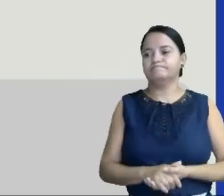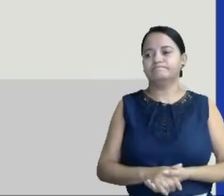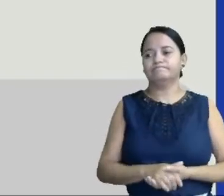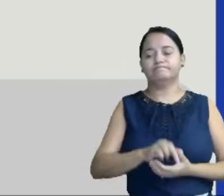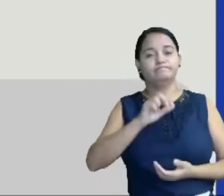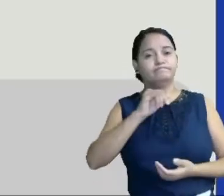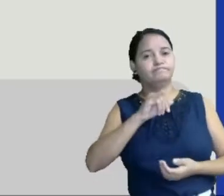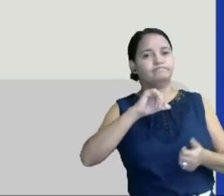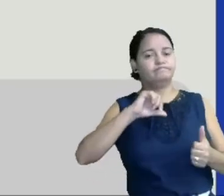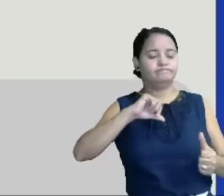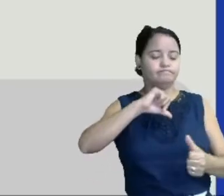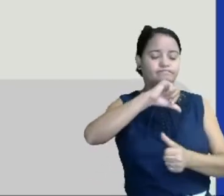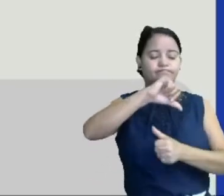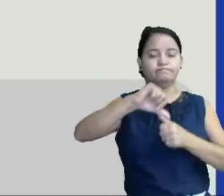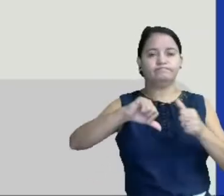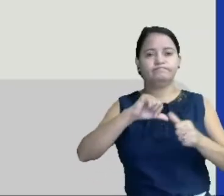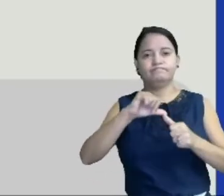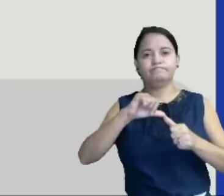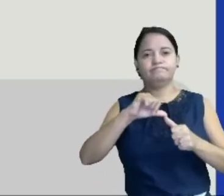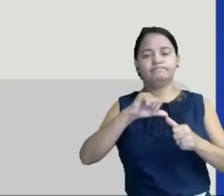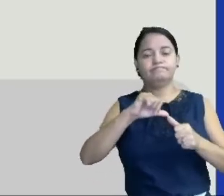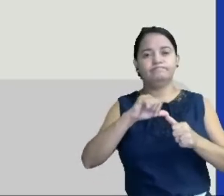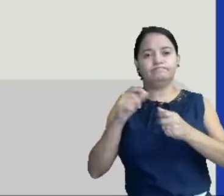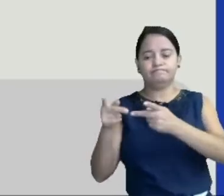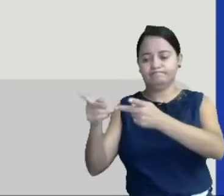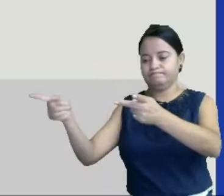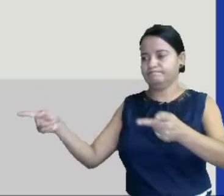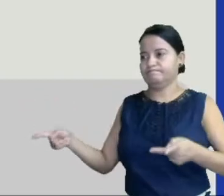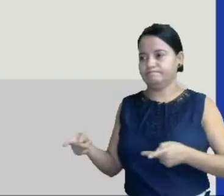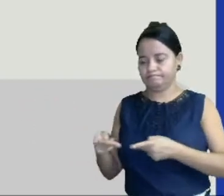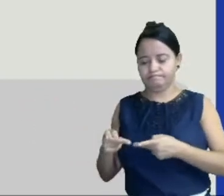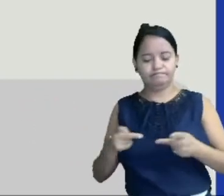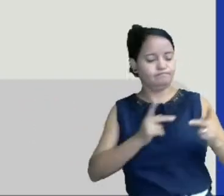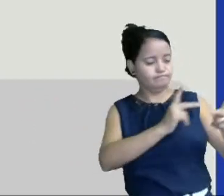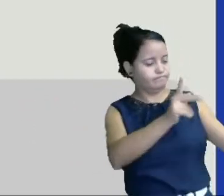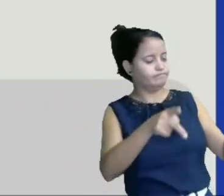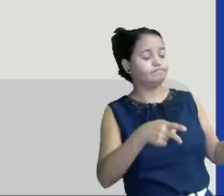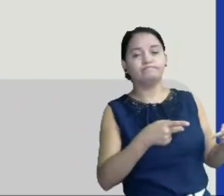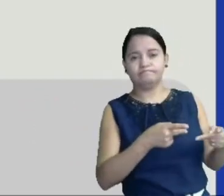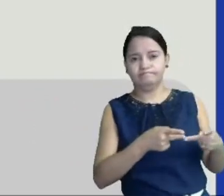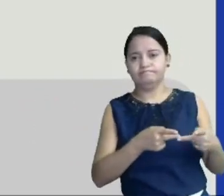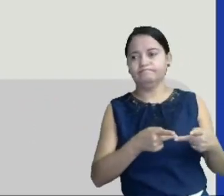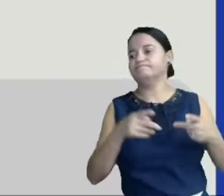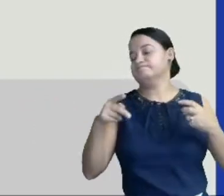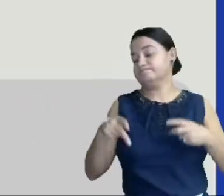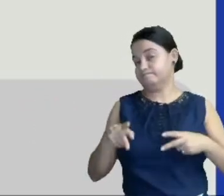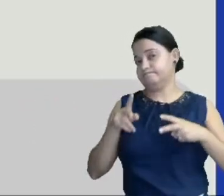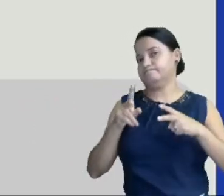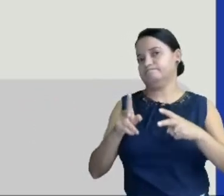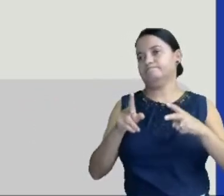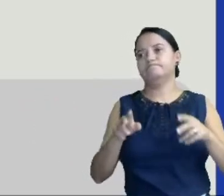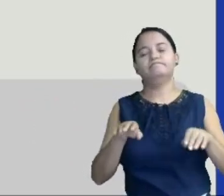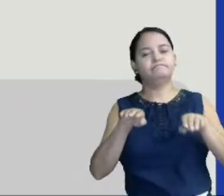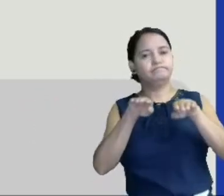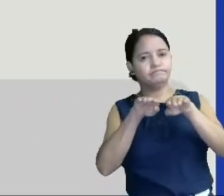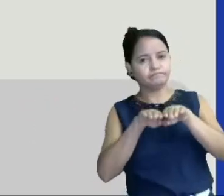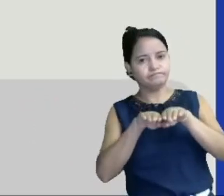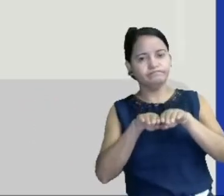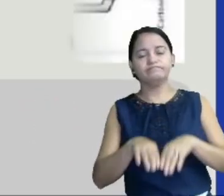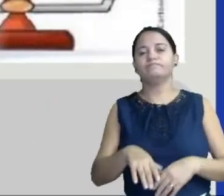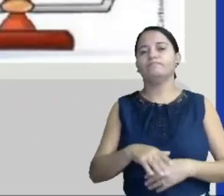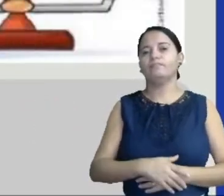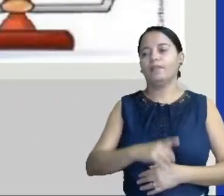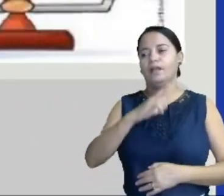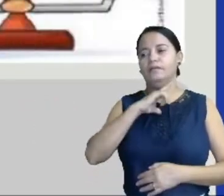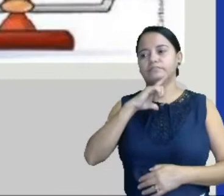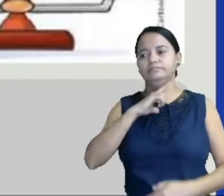trocarmos a posição dos conteúdos de cada prato o equilíbrio se mantém estão eu tenho